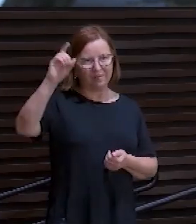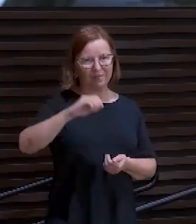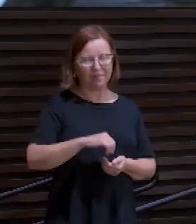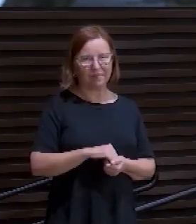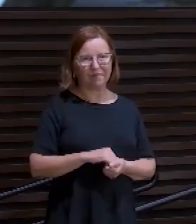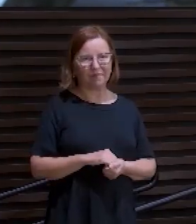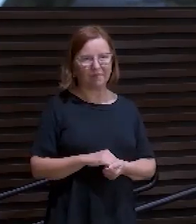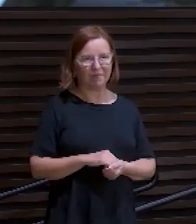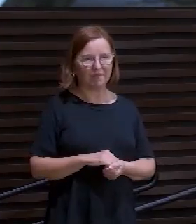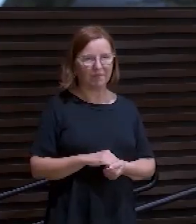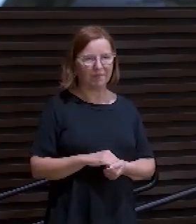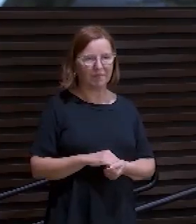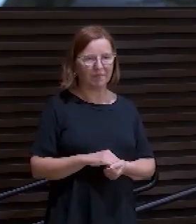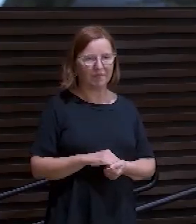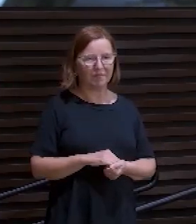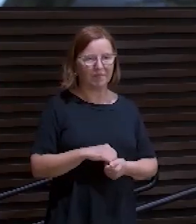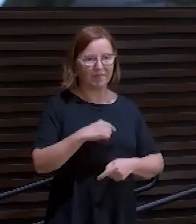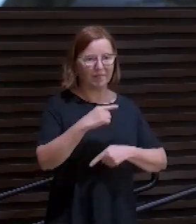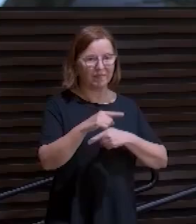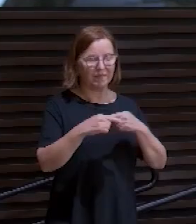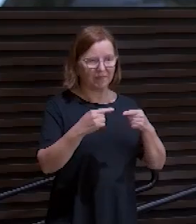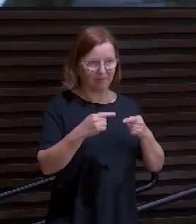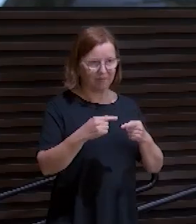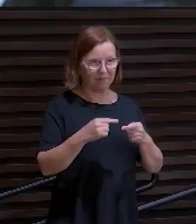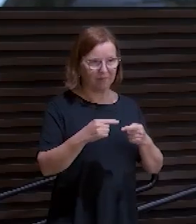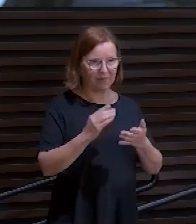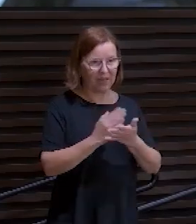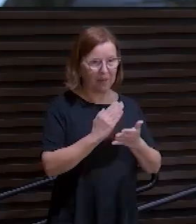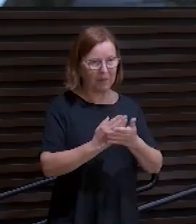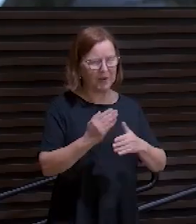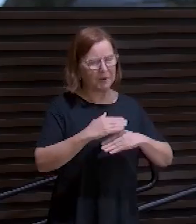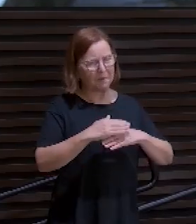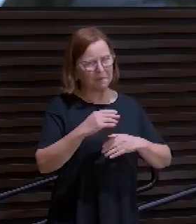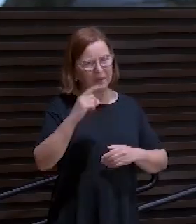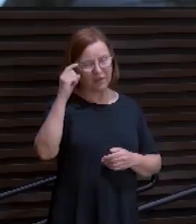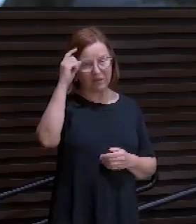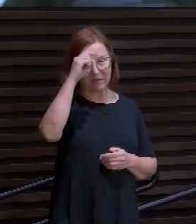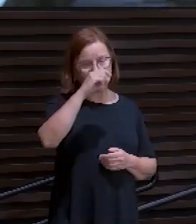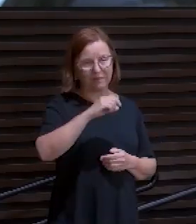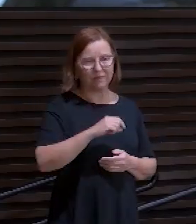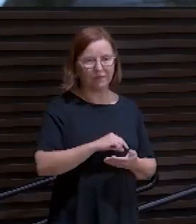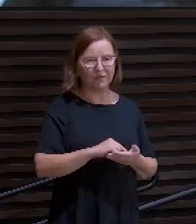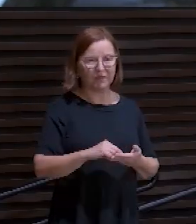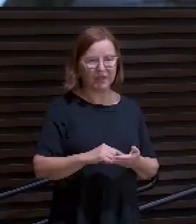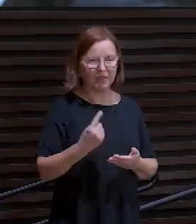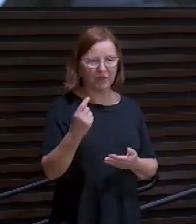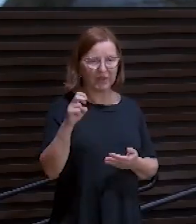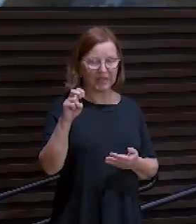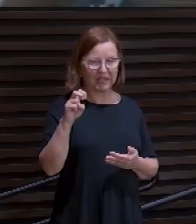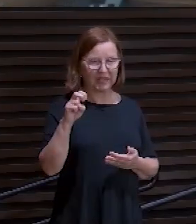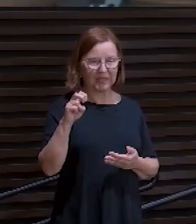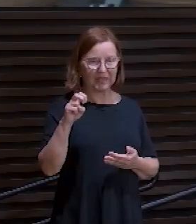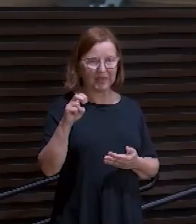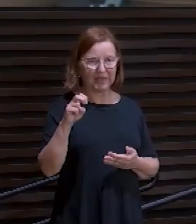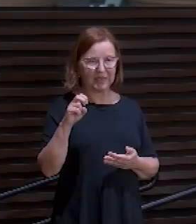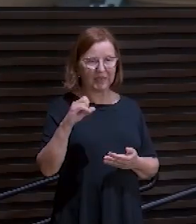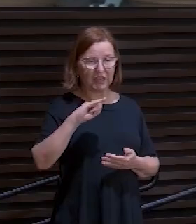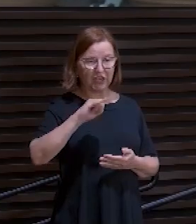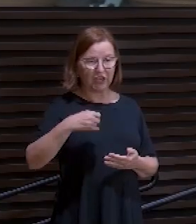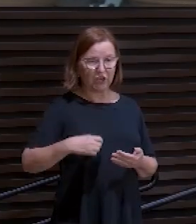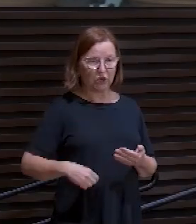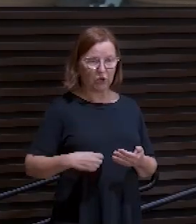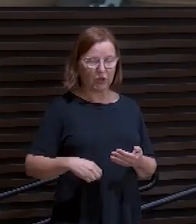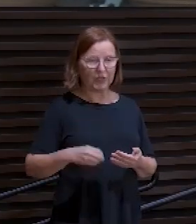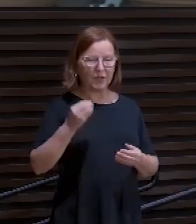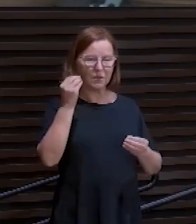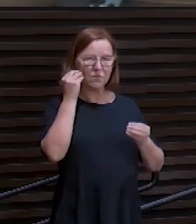E depois a parte mais difícil. Verso 15, José beijou a todos os seus irmãos e